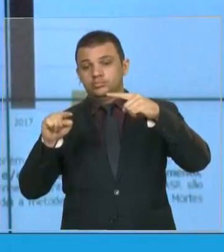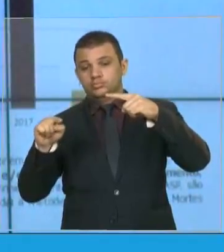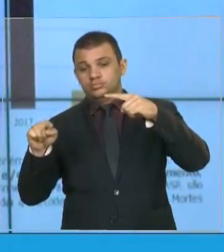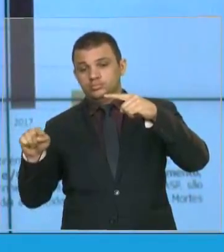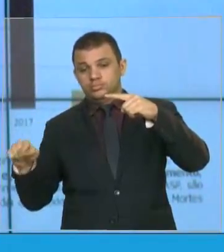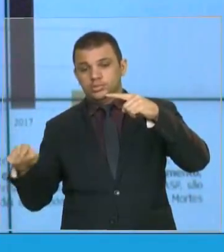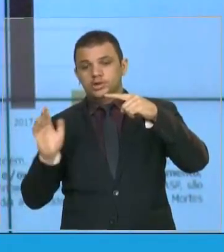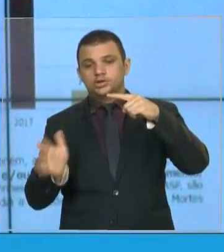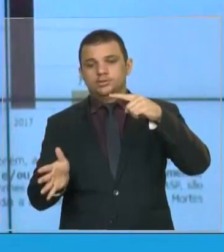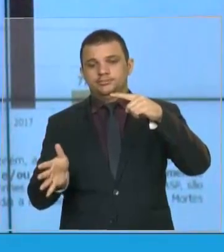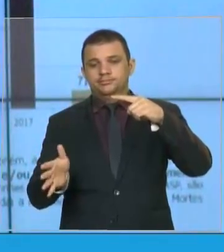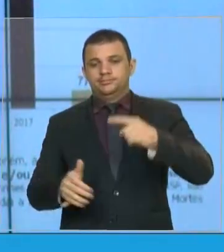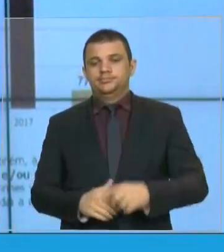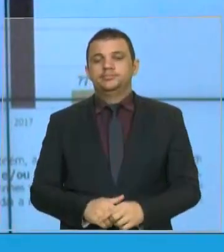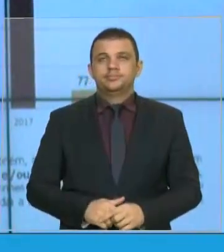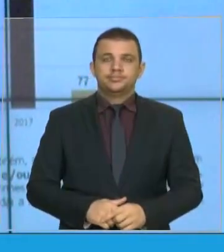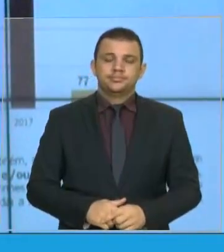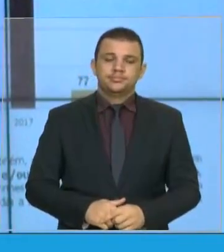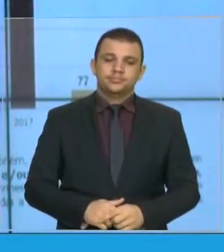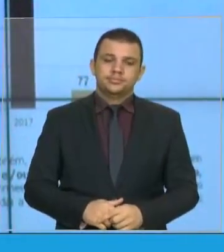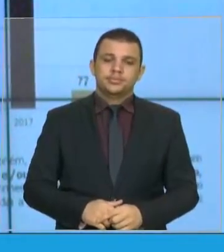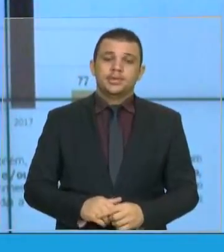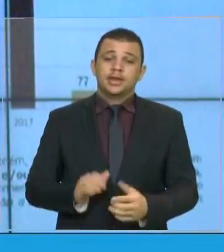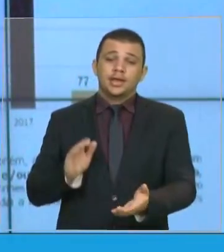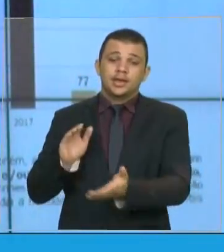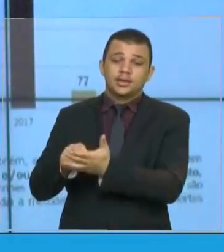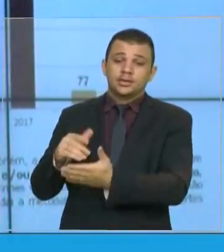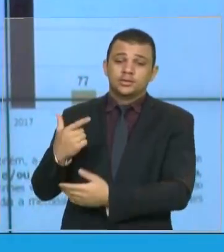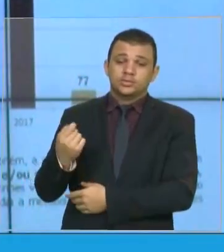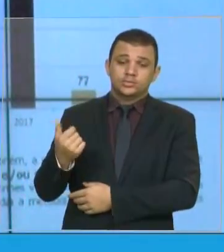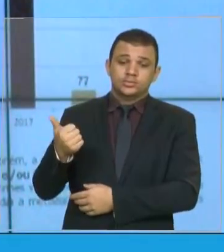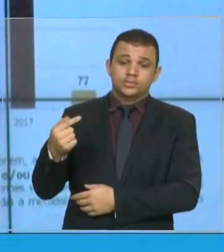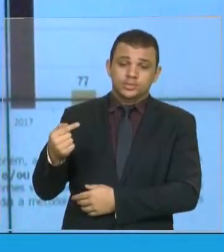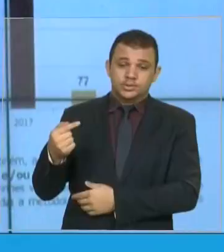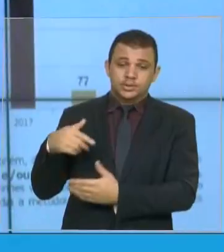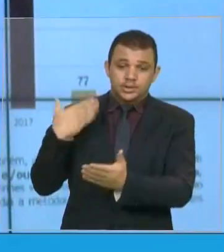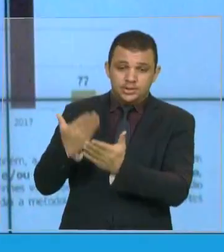curva. E 2017,